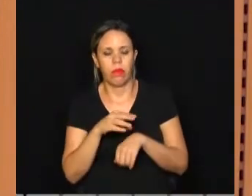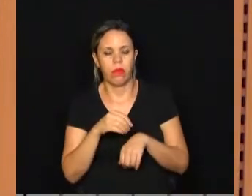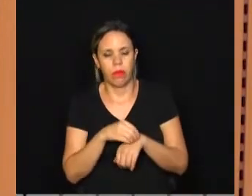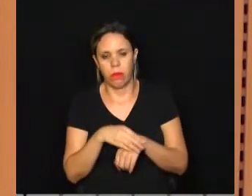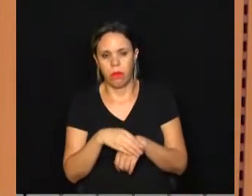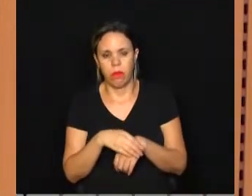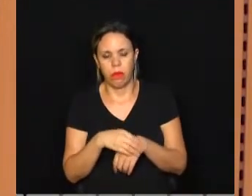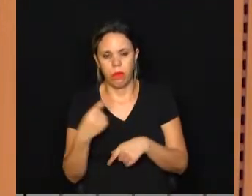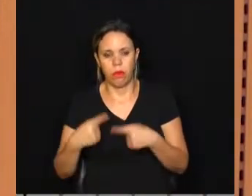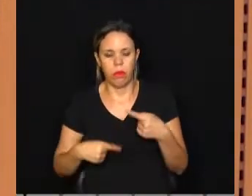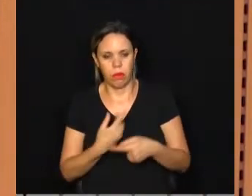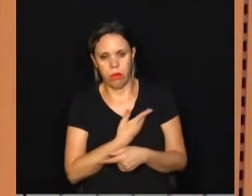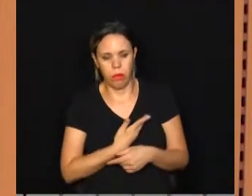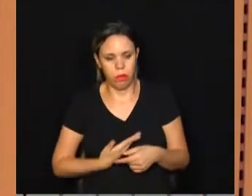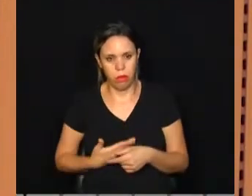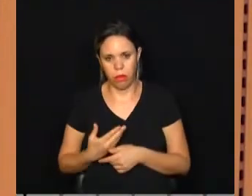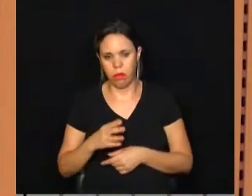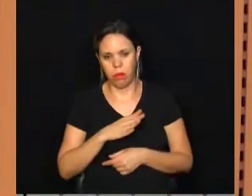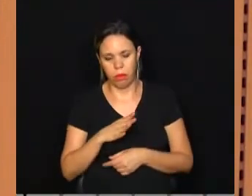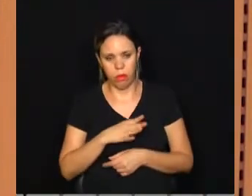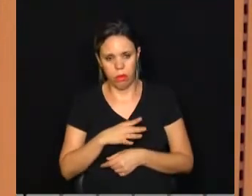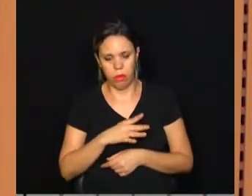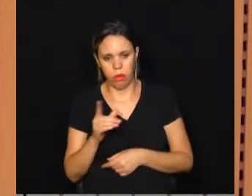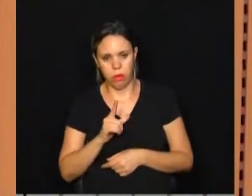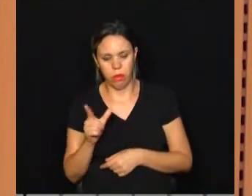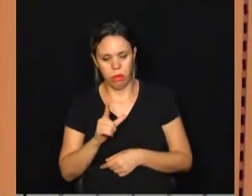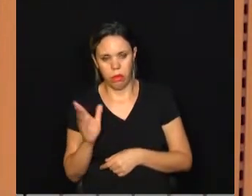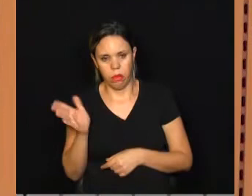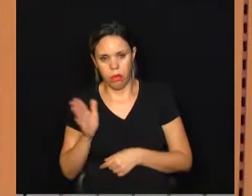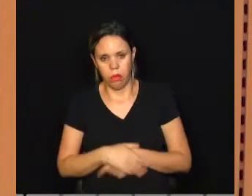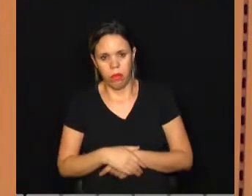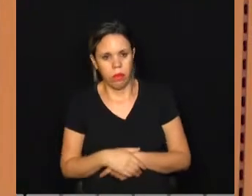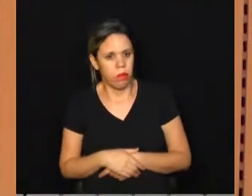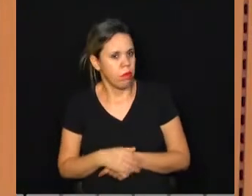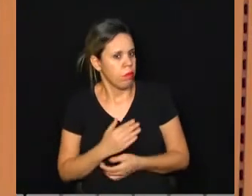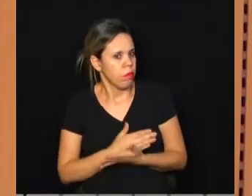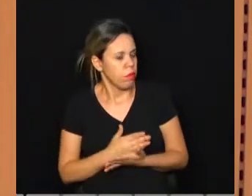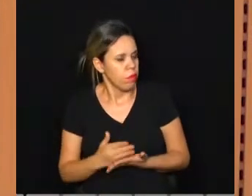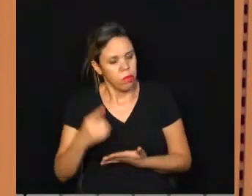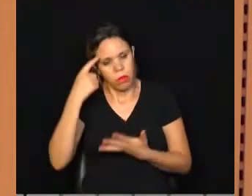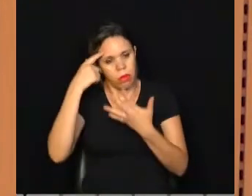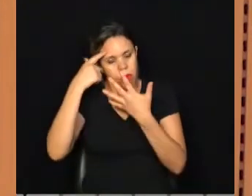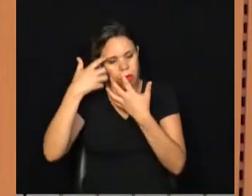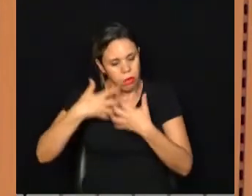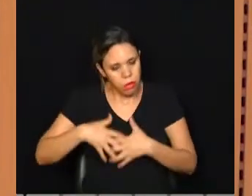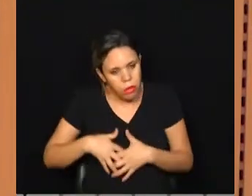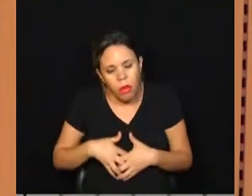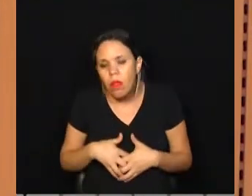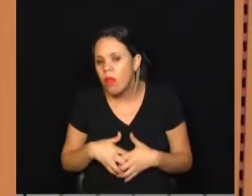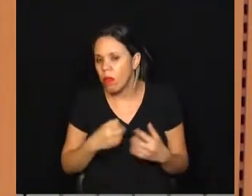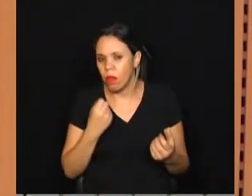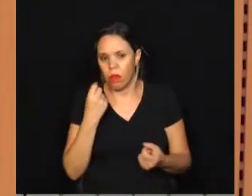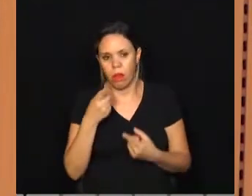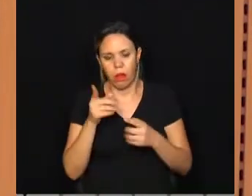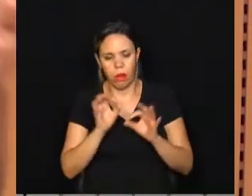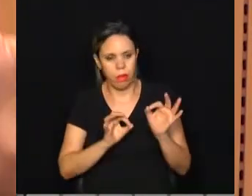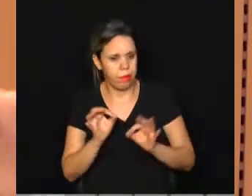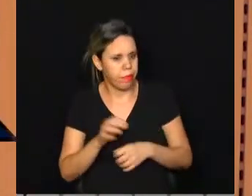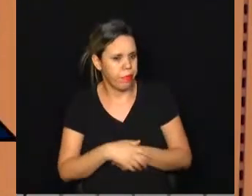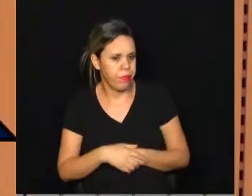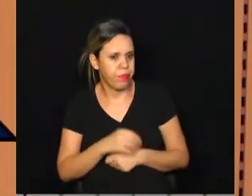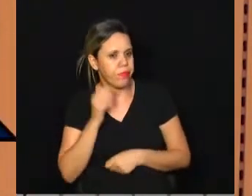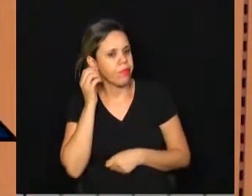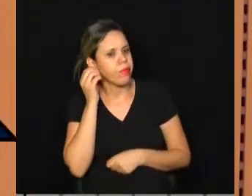da política cultural na cidade, inclusive já começar a pensar algumas